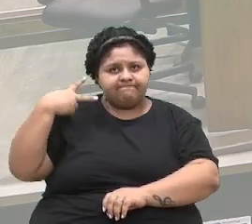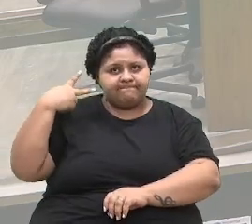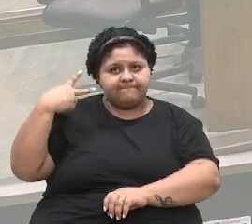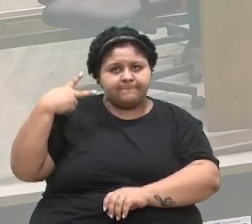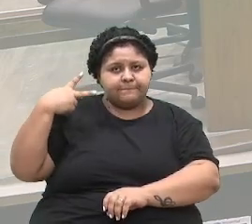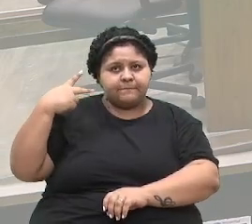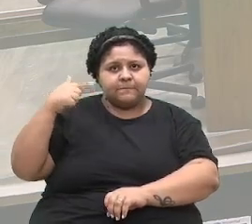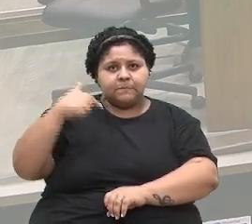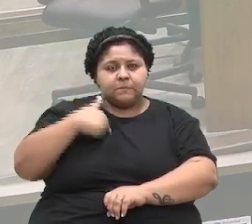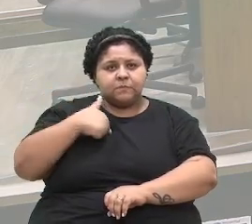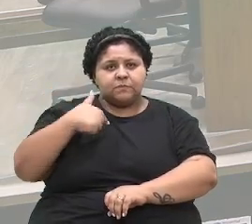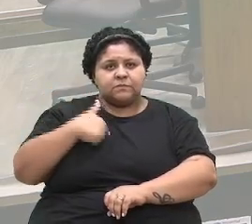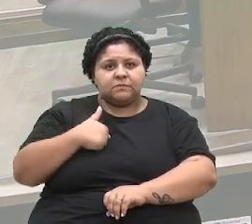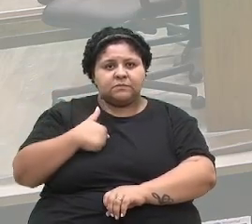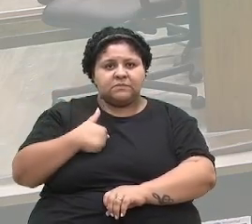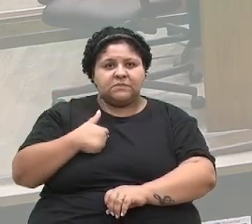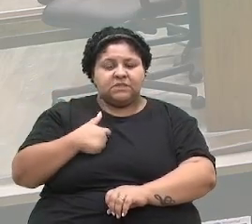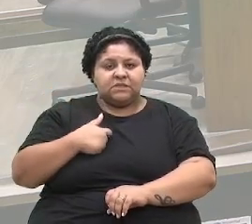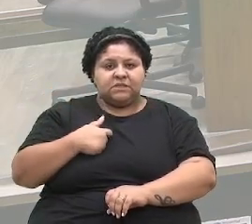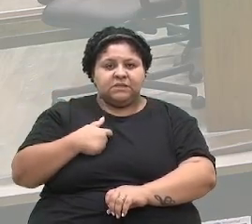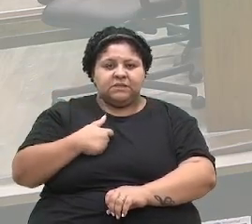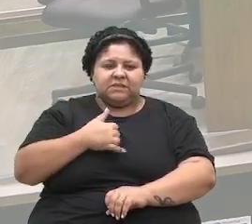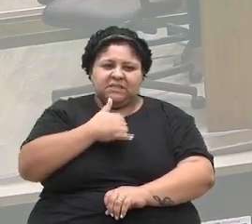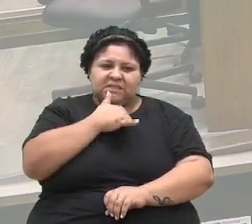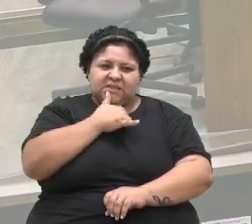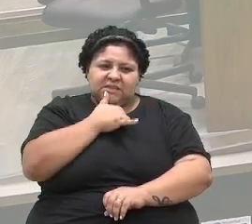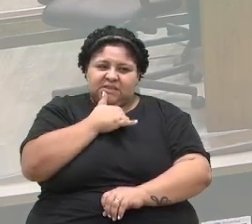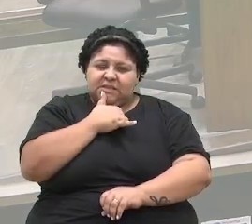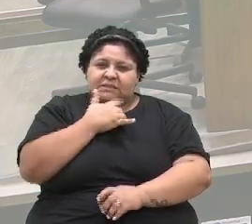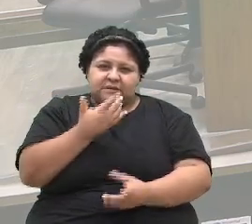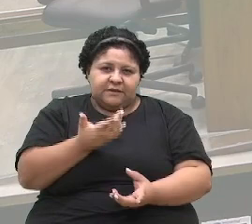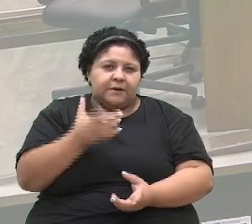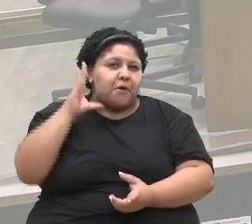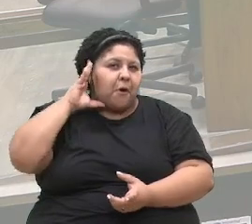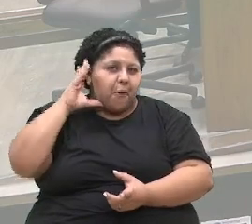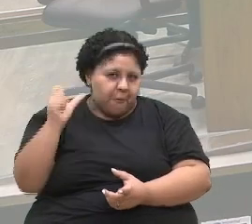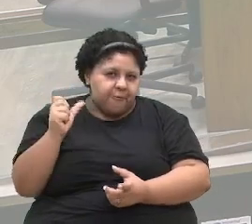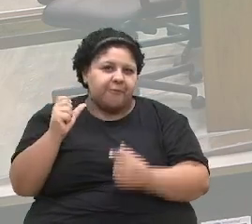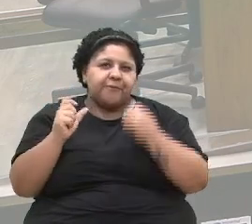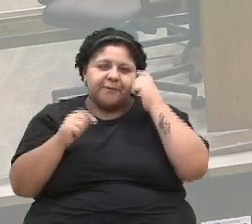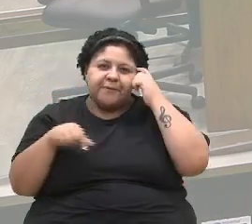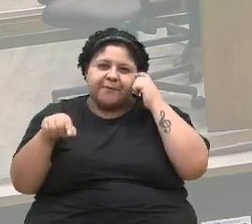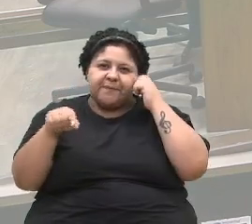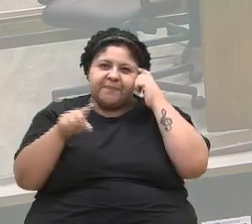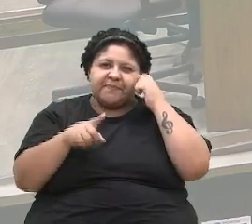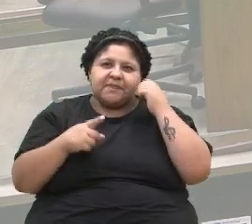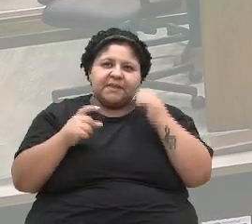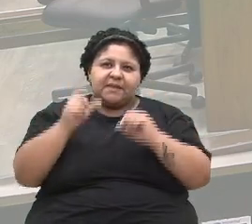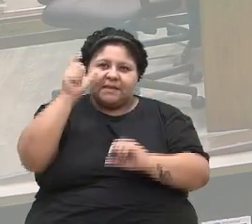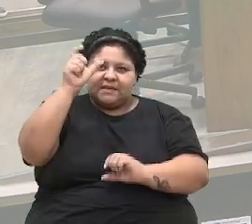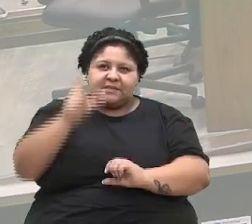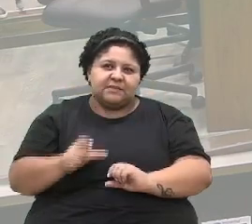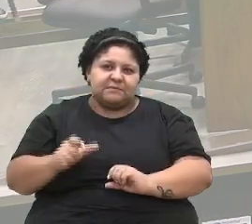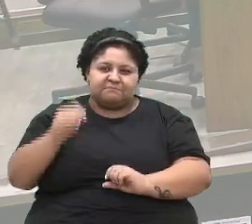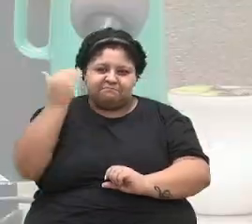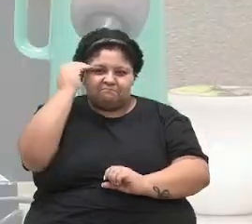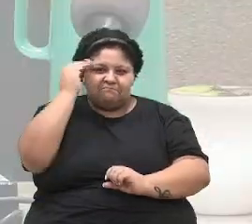eu fico muito chateada quando a gente ouve certas coisas, né? Às vezes as pessoas não têm o conhecimento